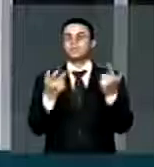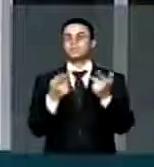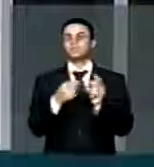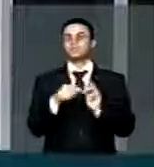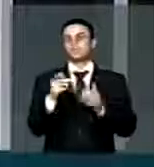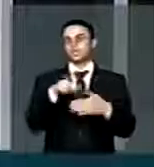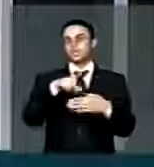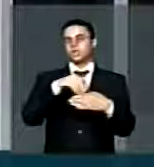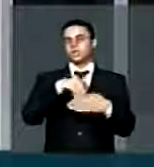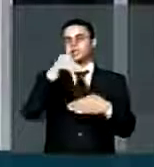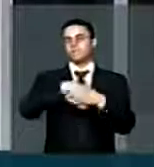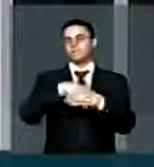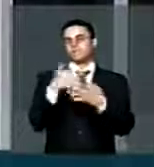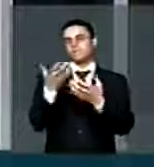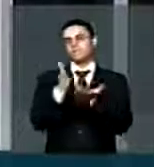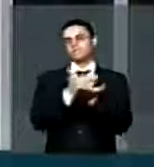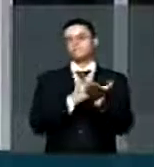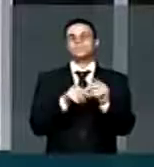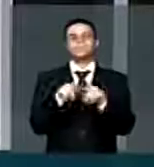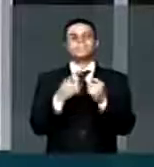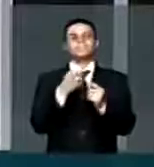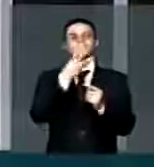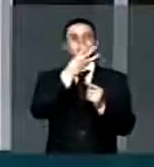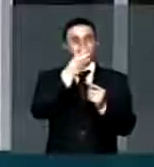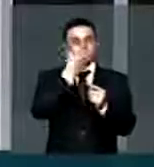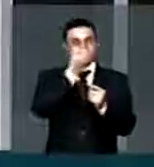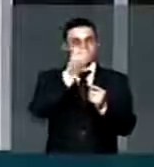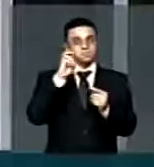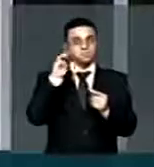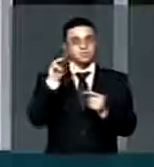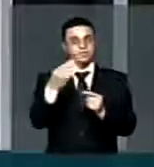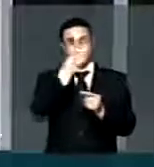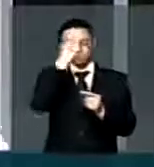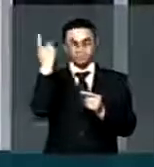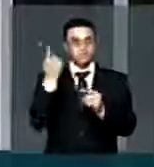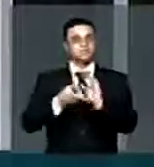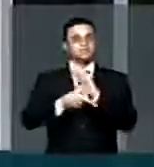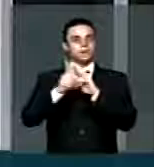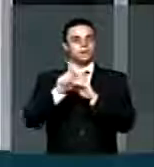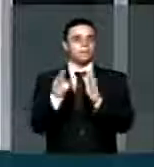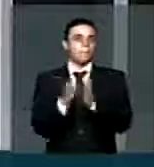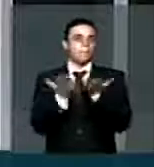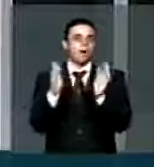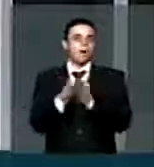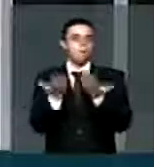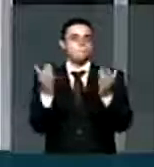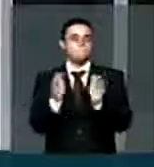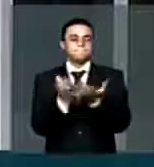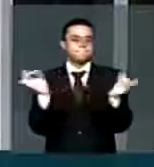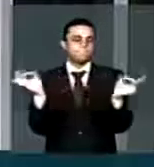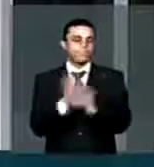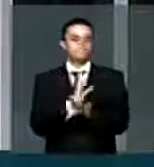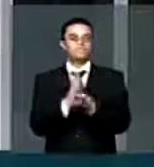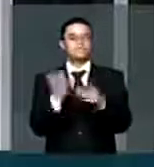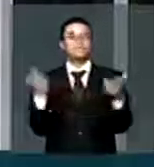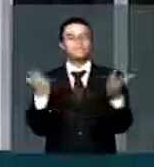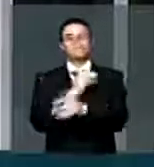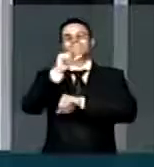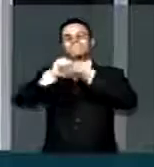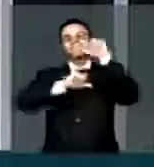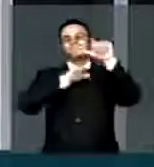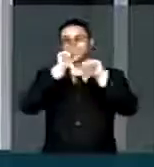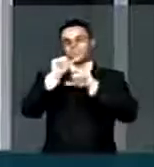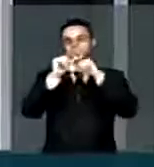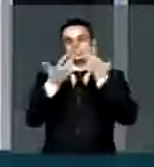eleitoreira e que tirou mais de 36 milhões de pessoas da miséria absoluta. Nós temos um